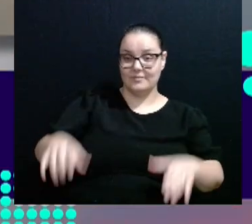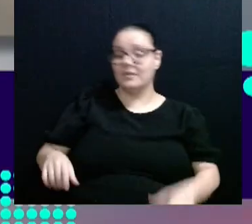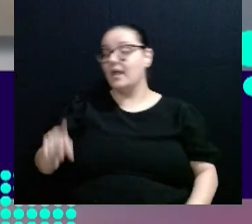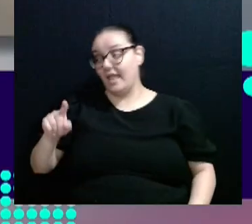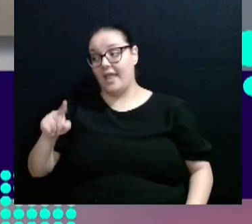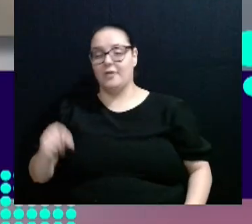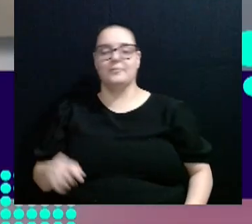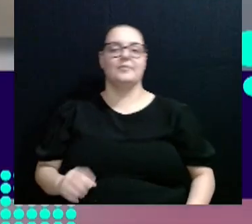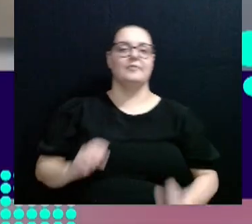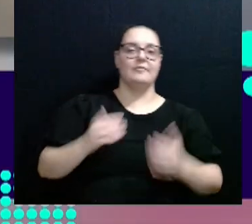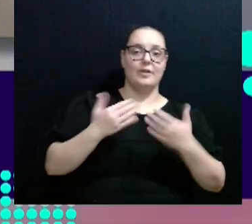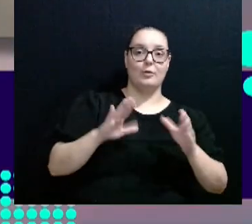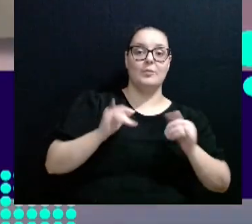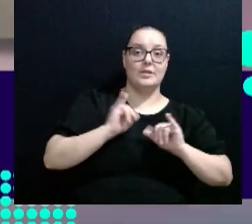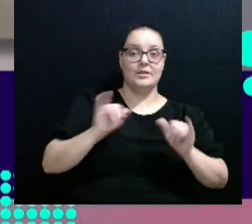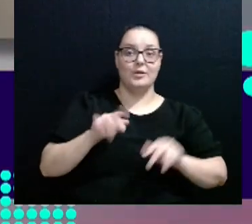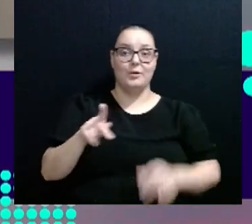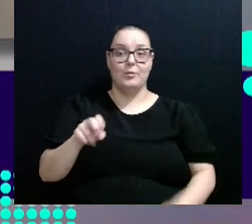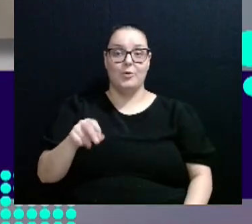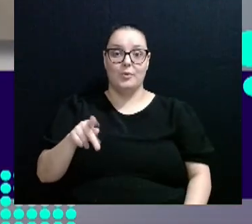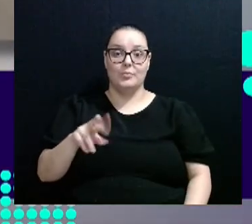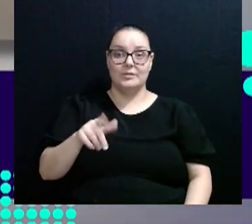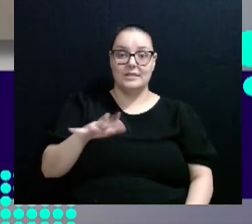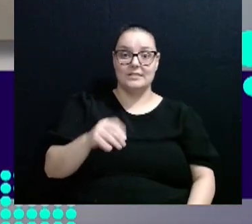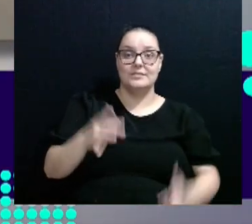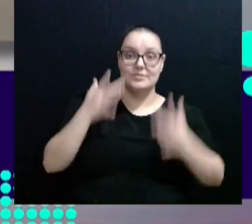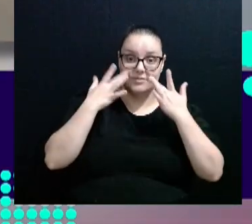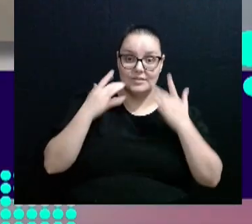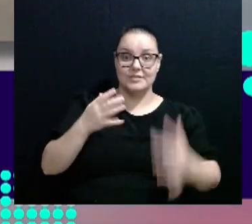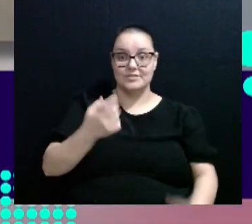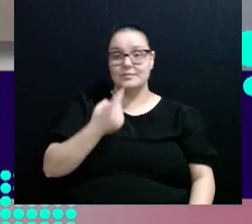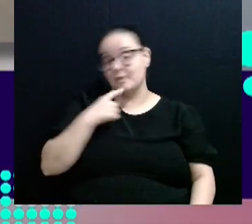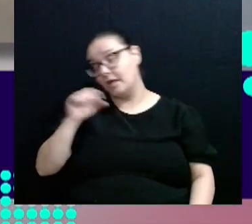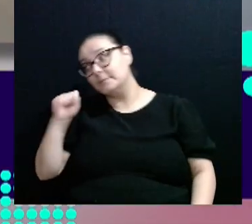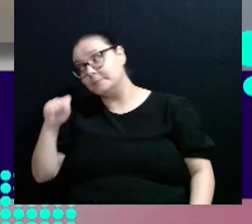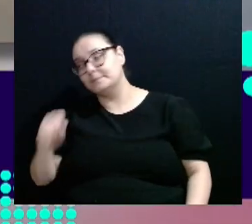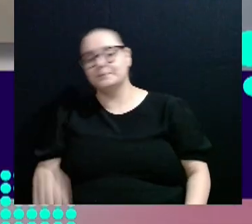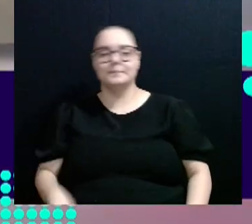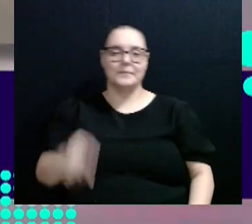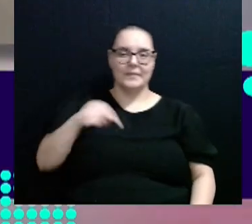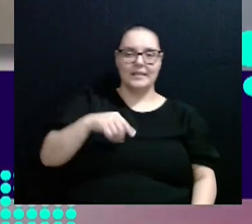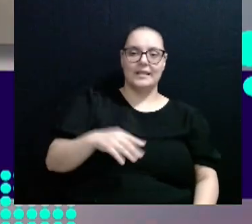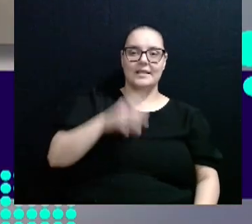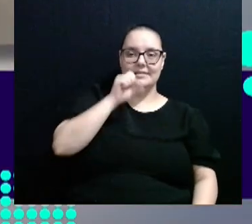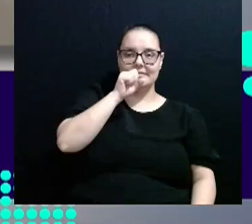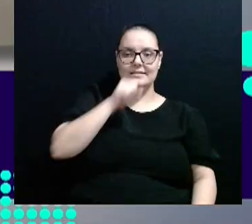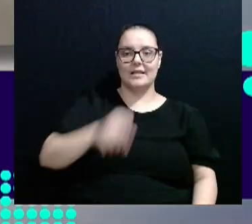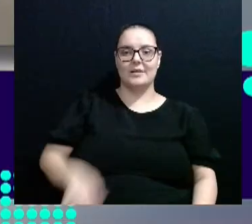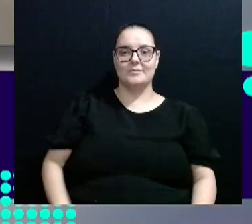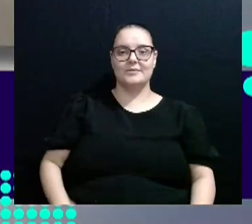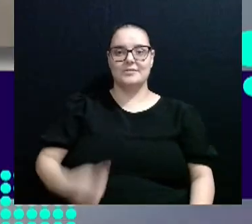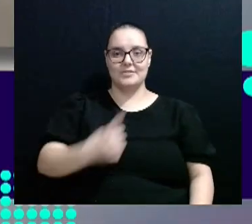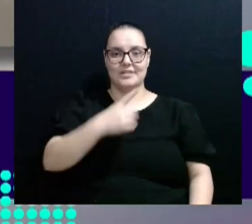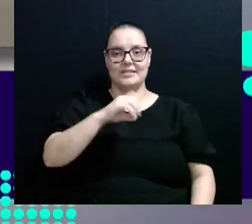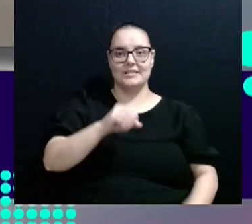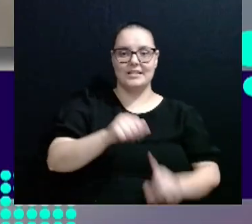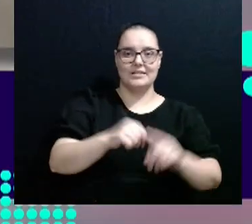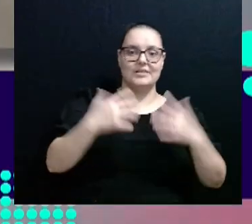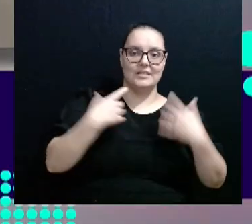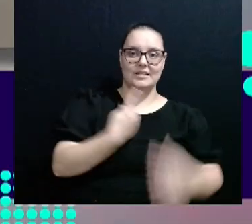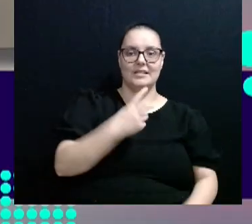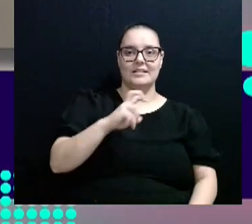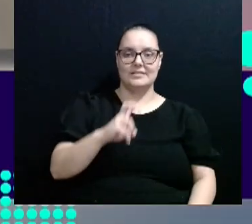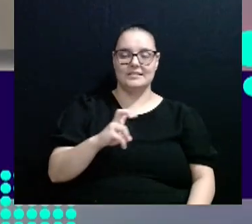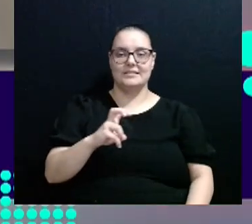de popularização do Teatro de Campinas. Vai ser nesse sábado, dia 10 de janeiro, às 15 horas, no Teatro Castro